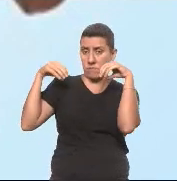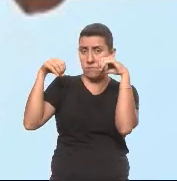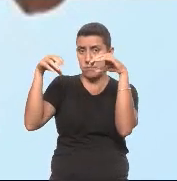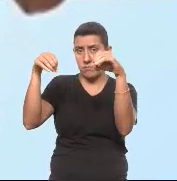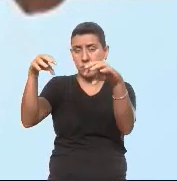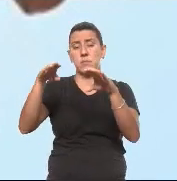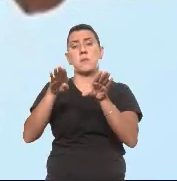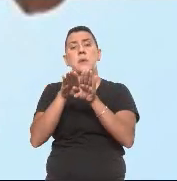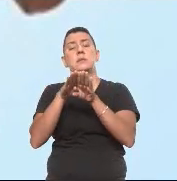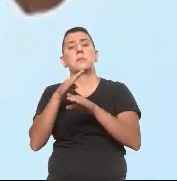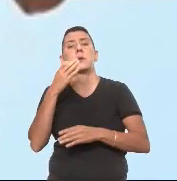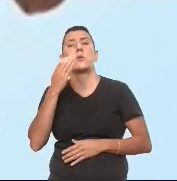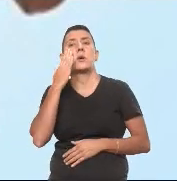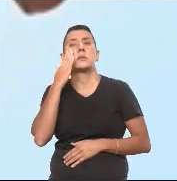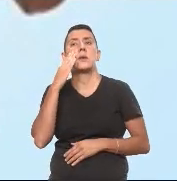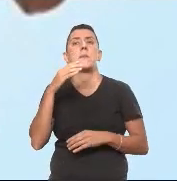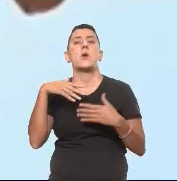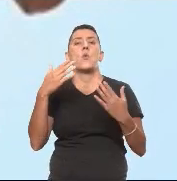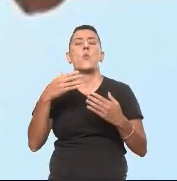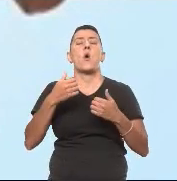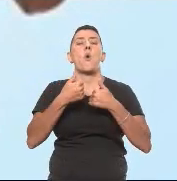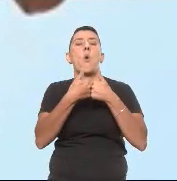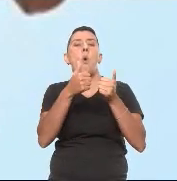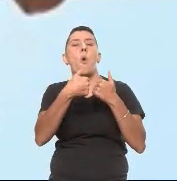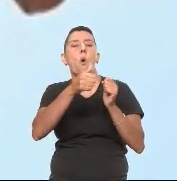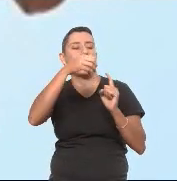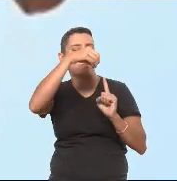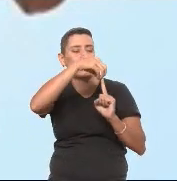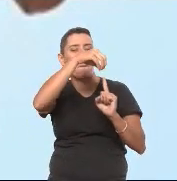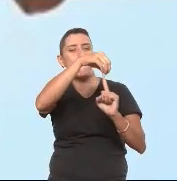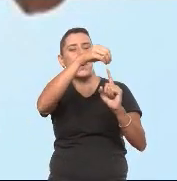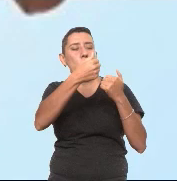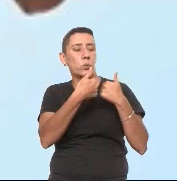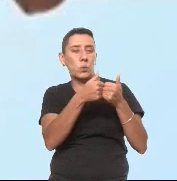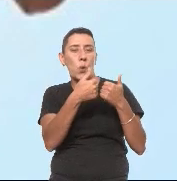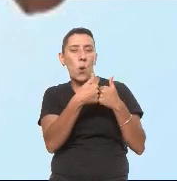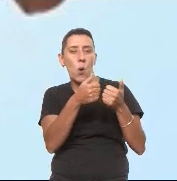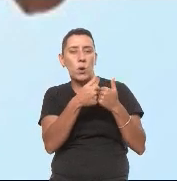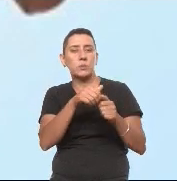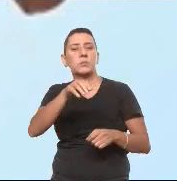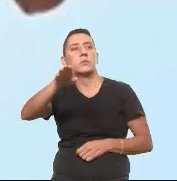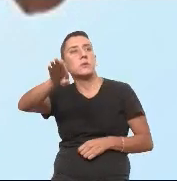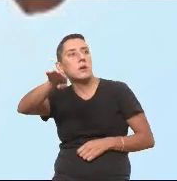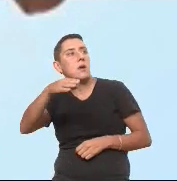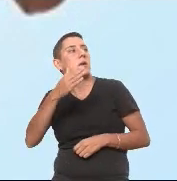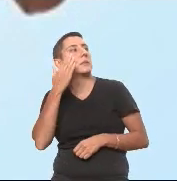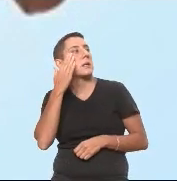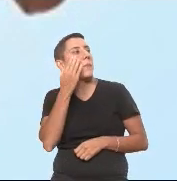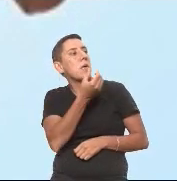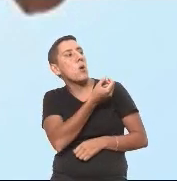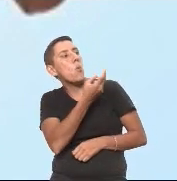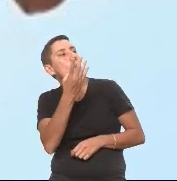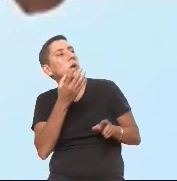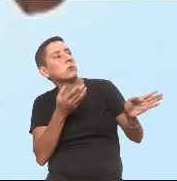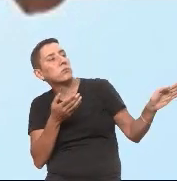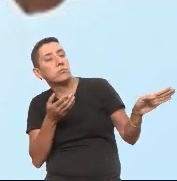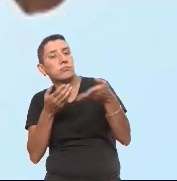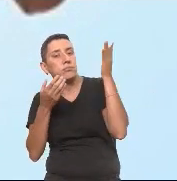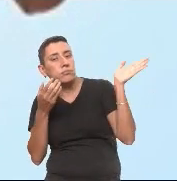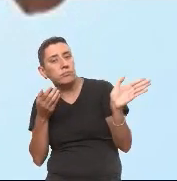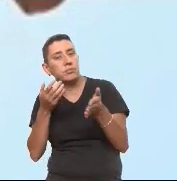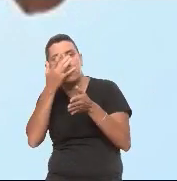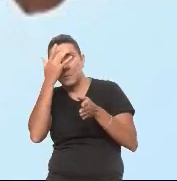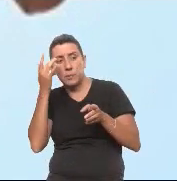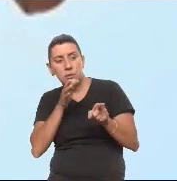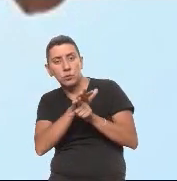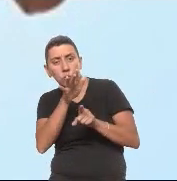ver os pontos de ônibus cada ponto de ônibus eu consigo saber quantos ônibus passaram-se tava atrasado ou não quantas pessoas